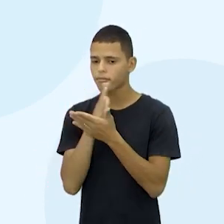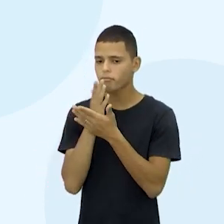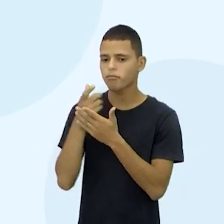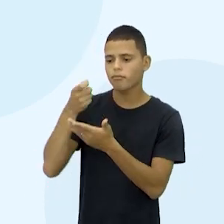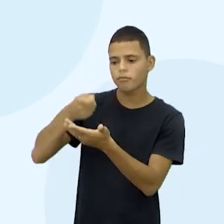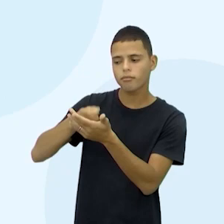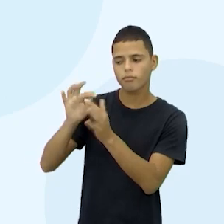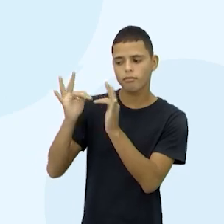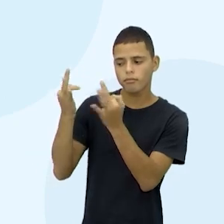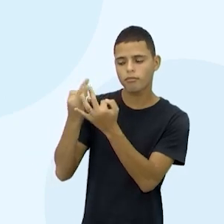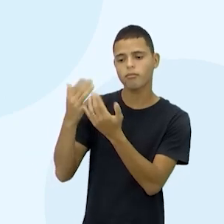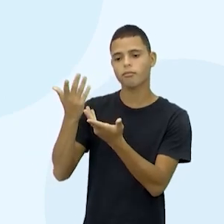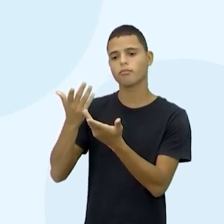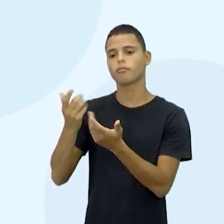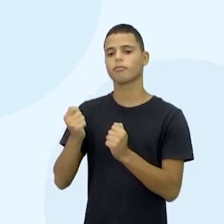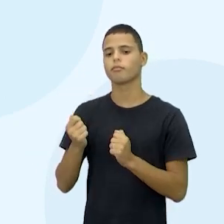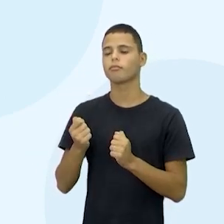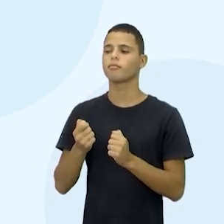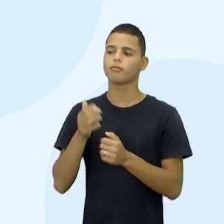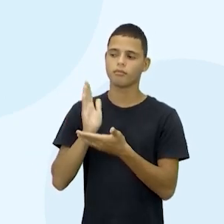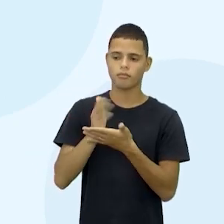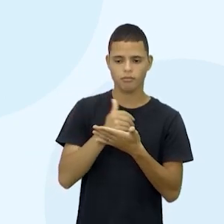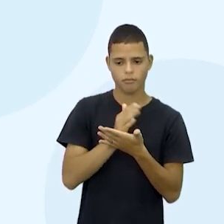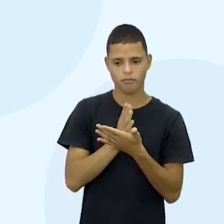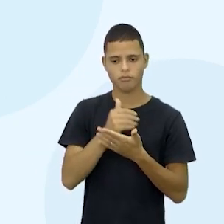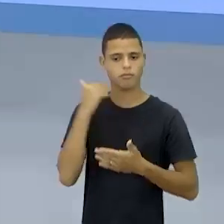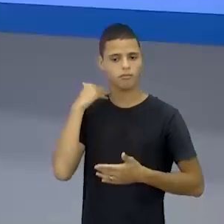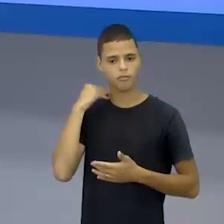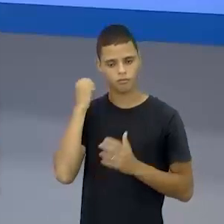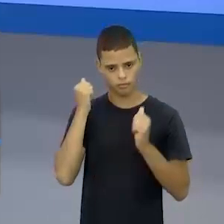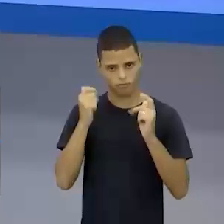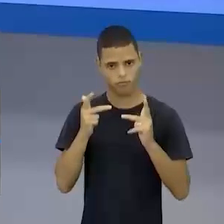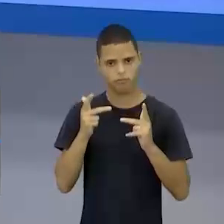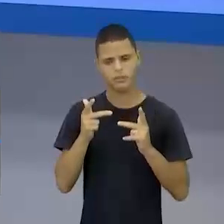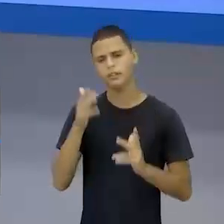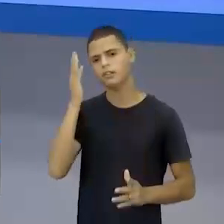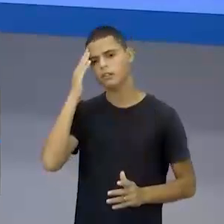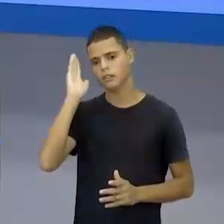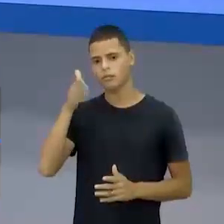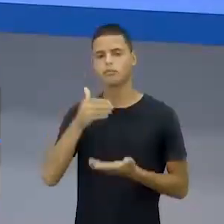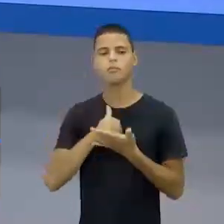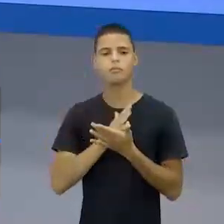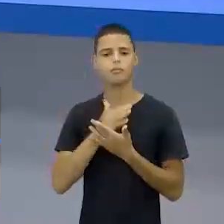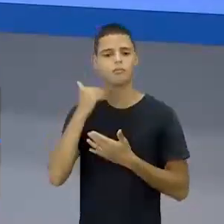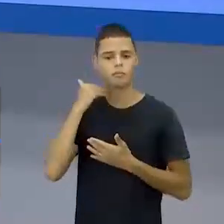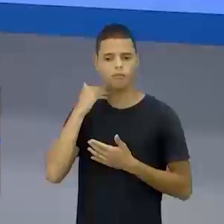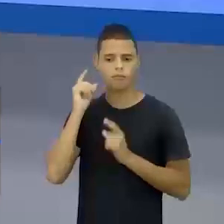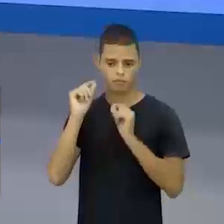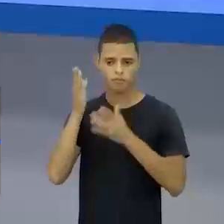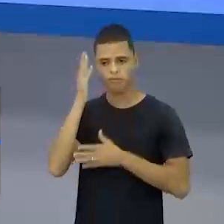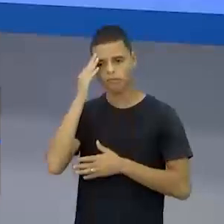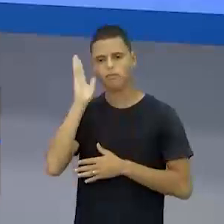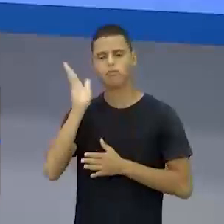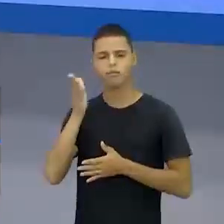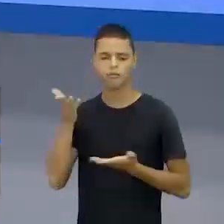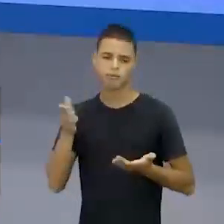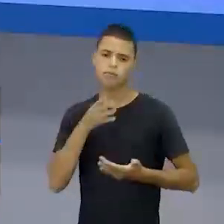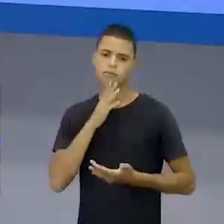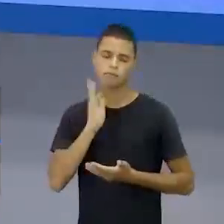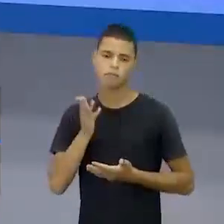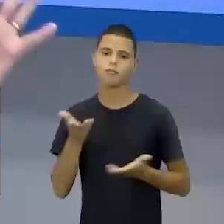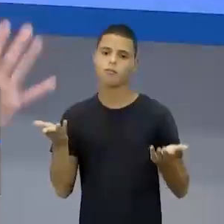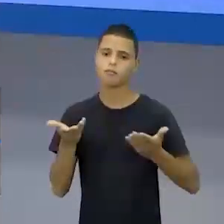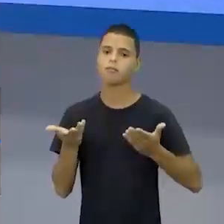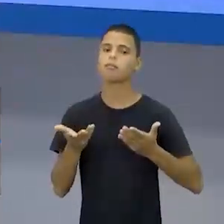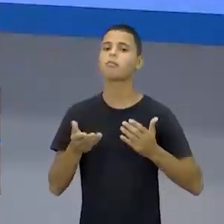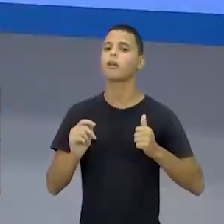ou financiamentos bancários. Então, peraí. Agora que eu já conheço tudo isso, que eu já sei o que é financiamento, que eu já conheço tudo. Agora eu estou